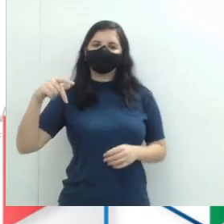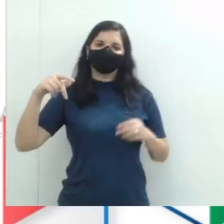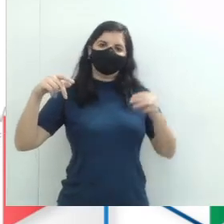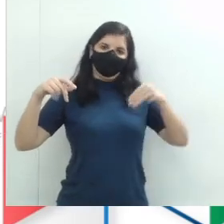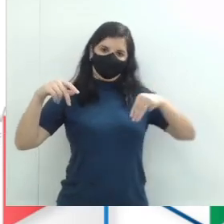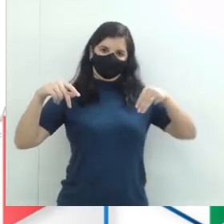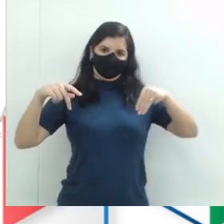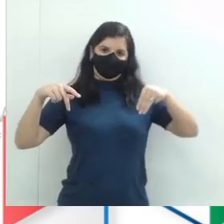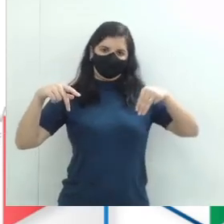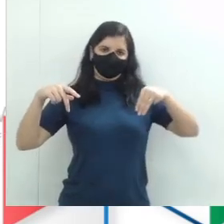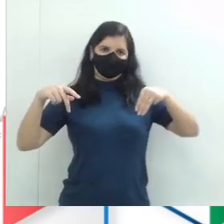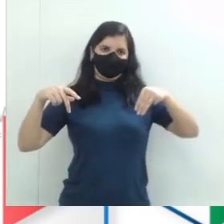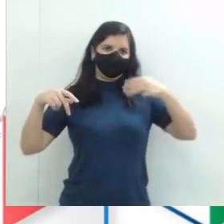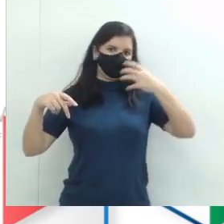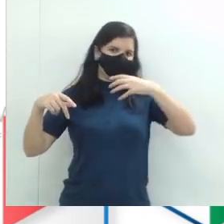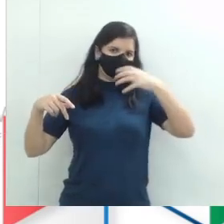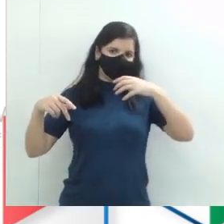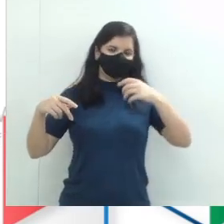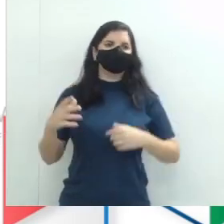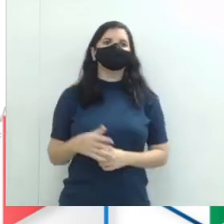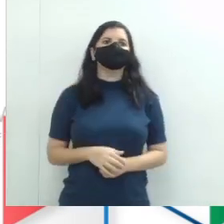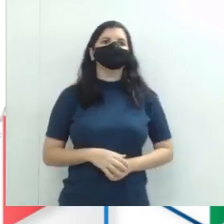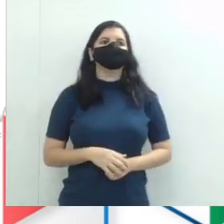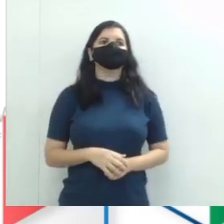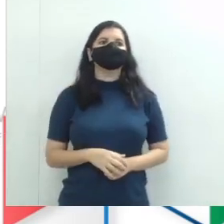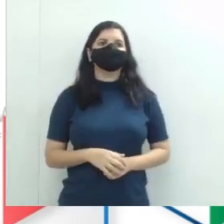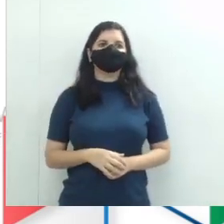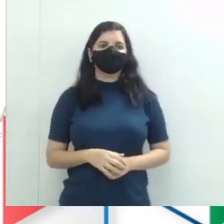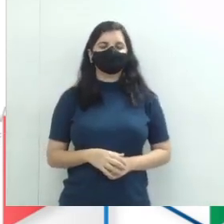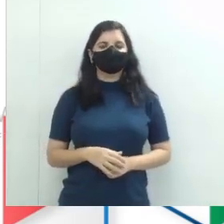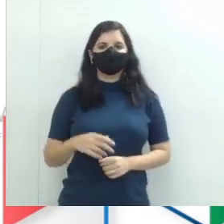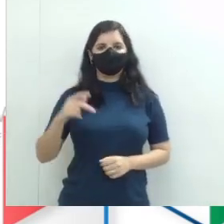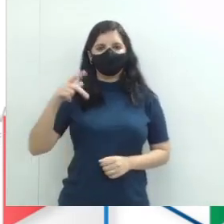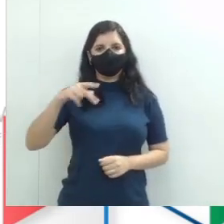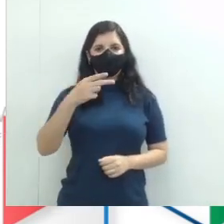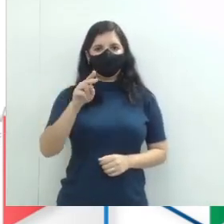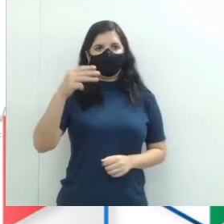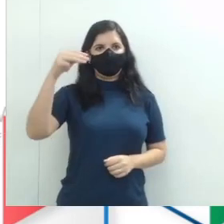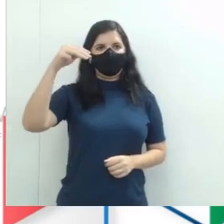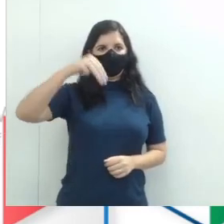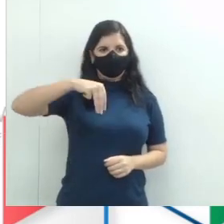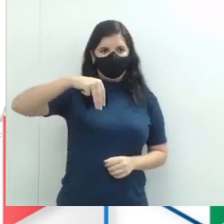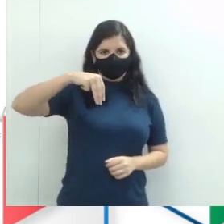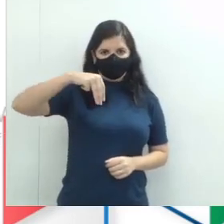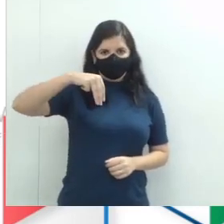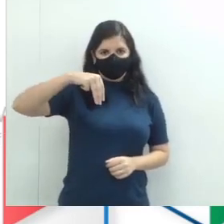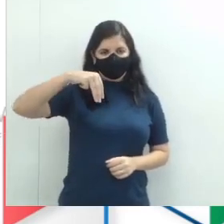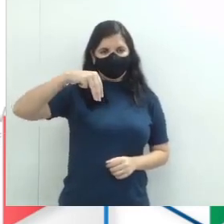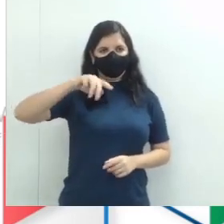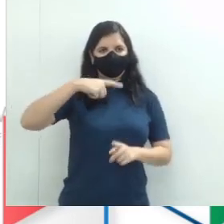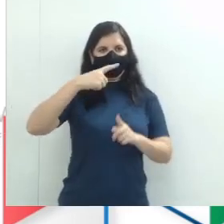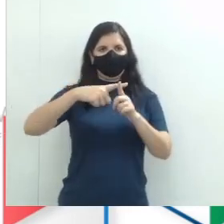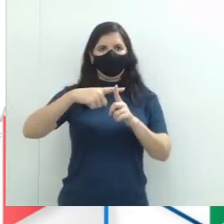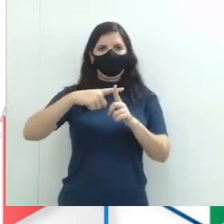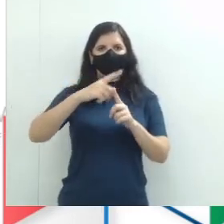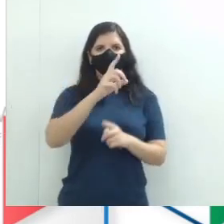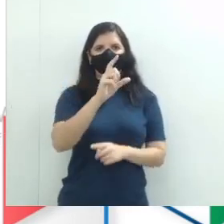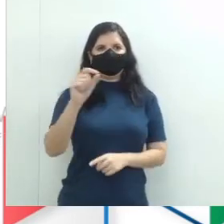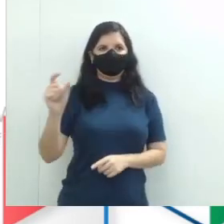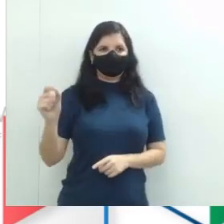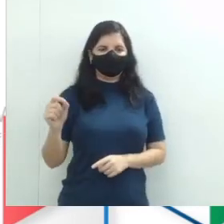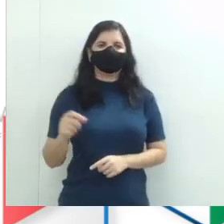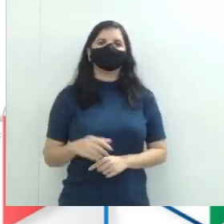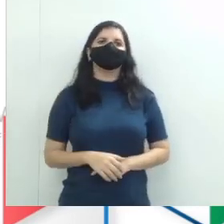maçã M. Tá tranquilo? P maiúsculo, que ela a incógnita. Vamos montar? P vai ser igual, olhando a primeira balança, preste